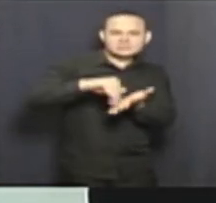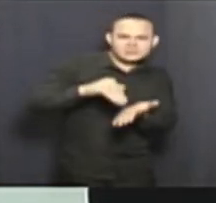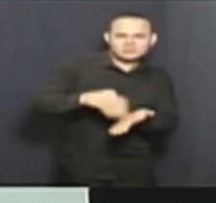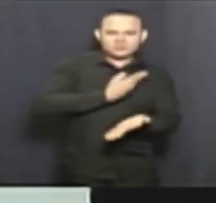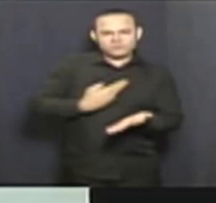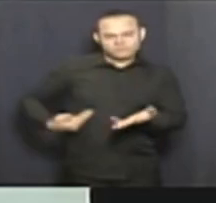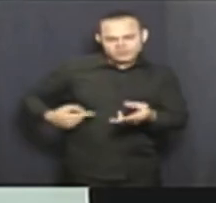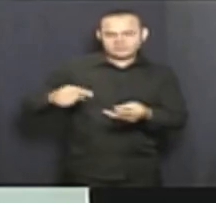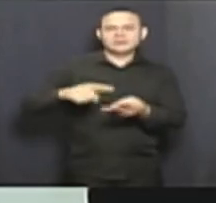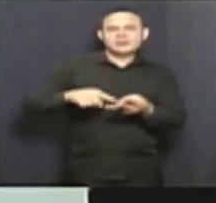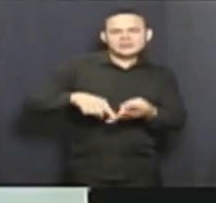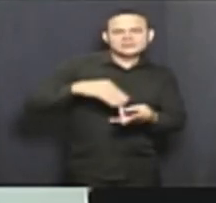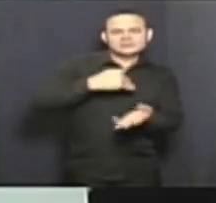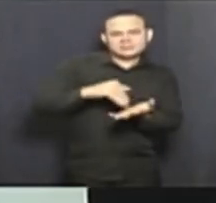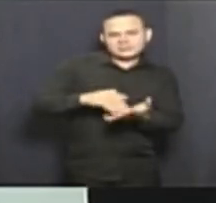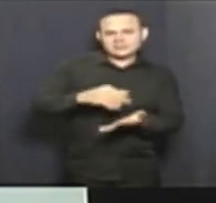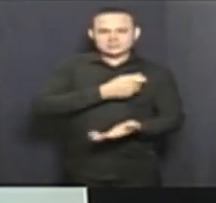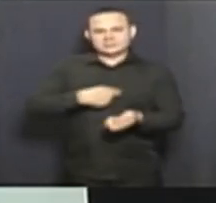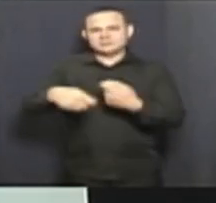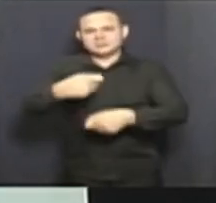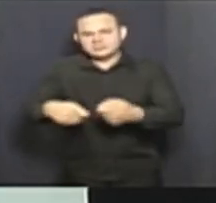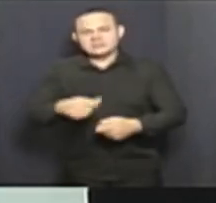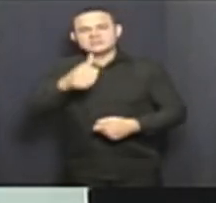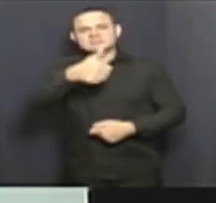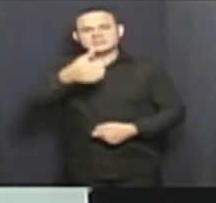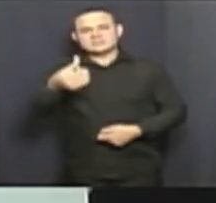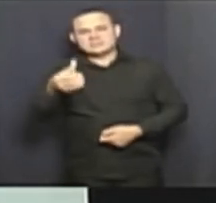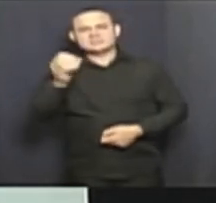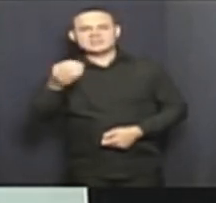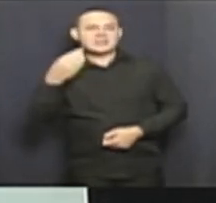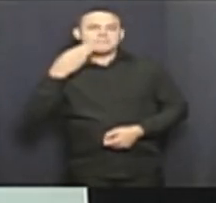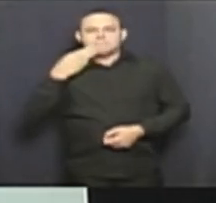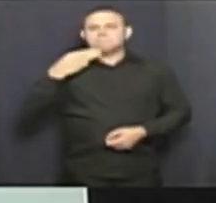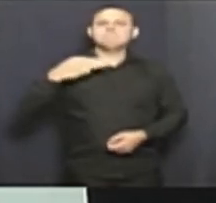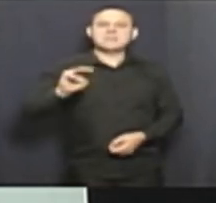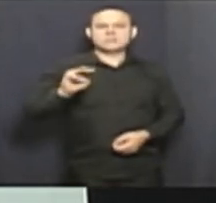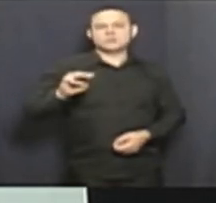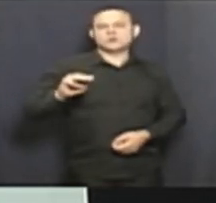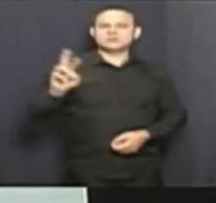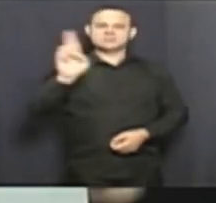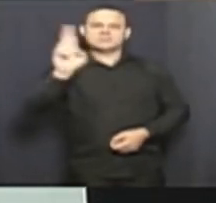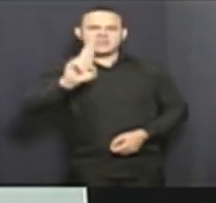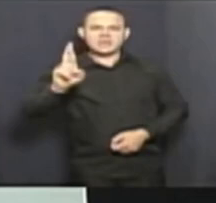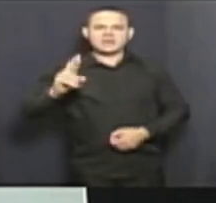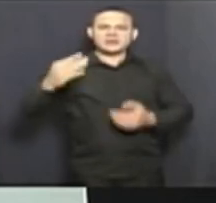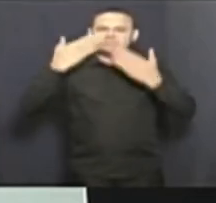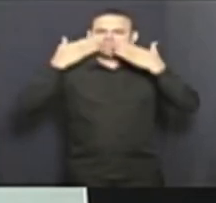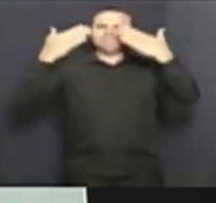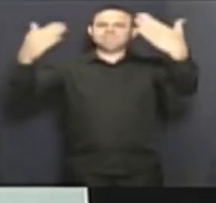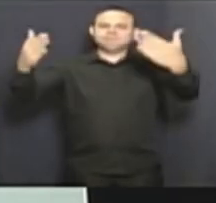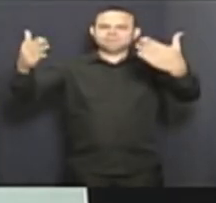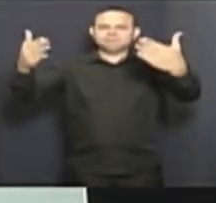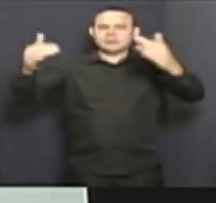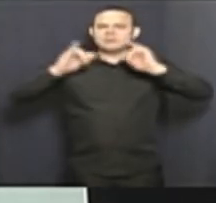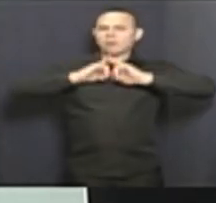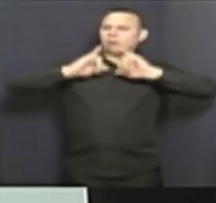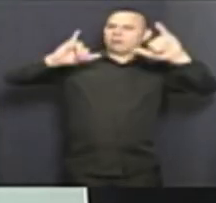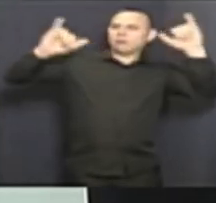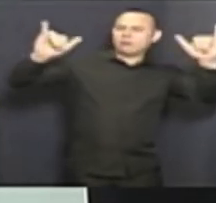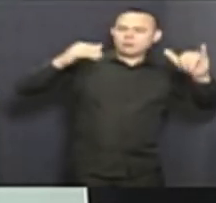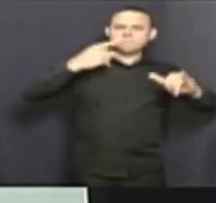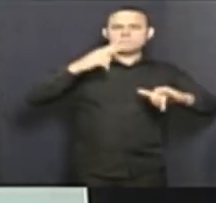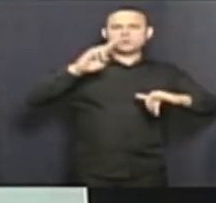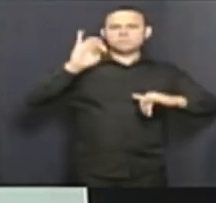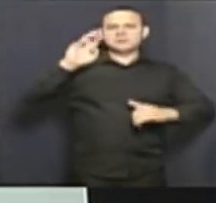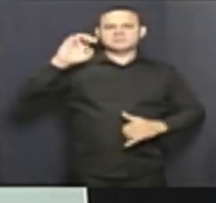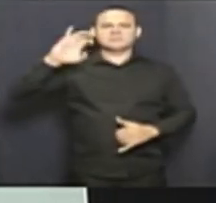administração são 160 milhões de reais gastos em publicidade que foi dito aqui e se nós não cortarmos isso a saúde vai continuar